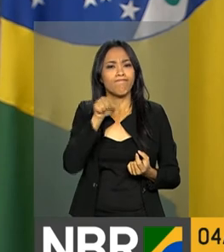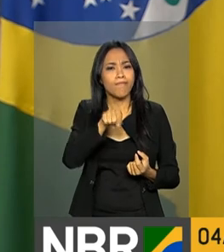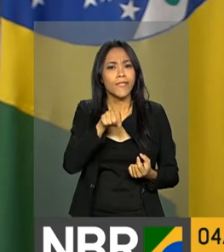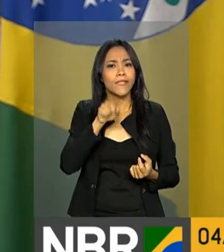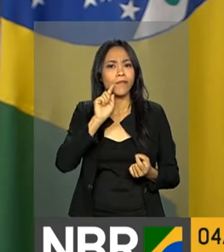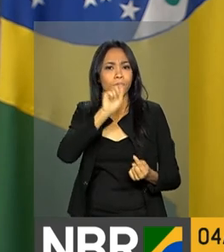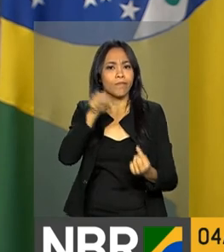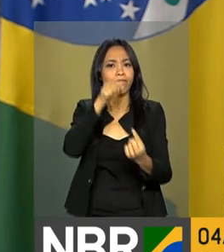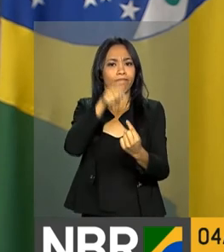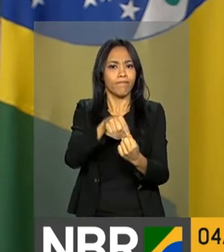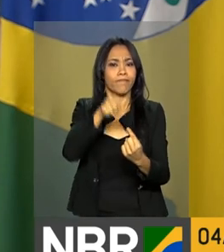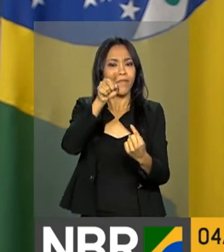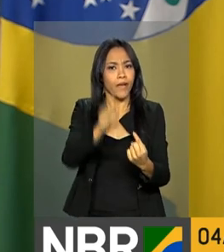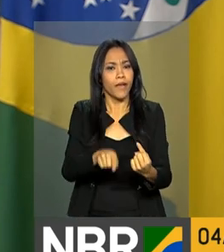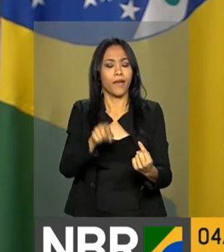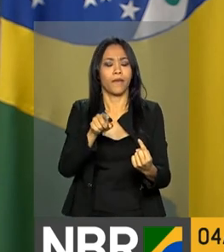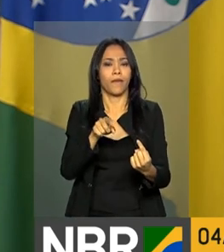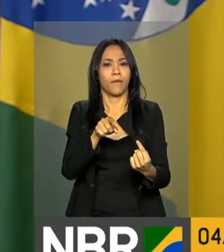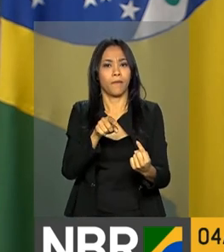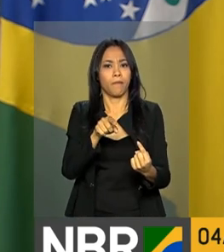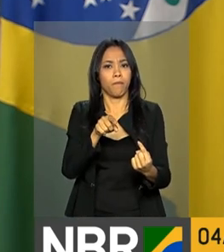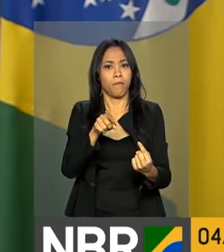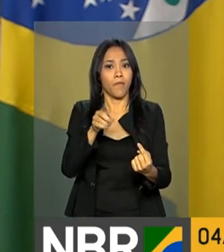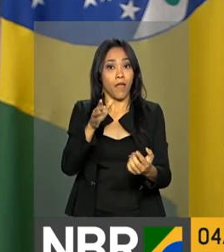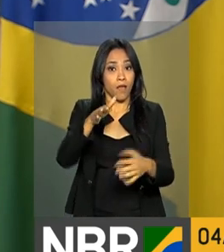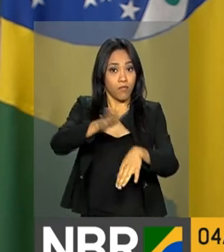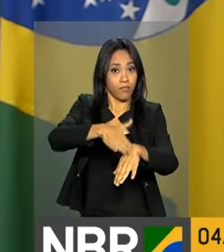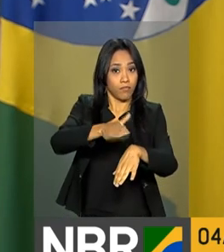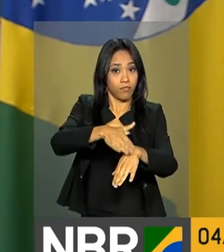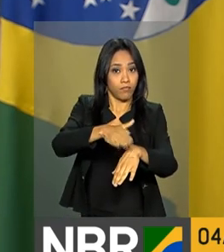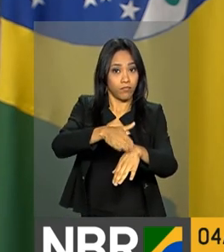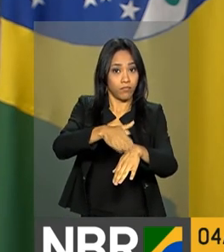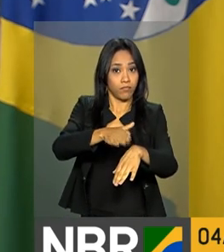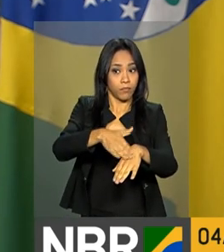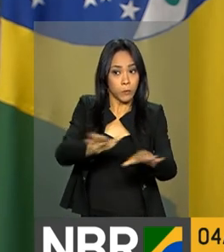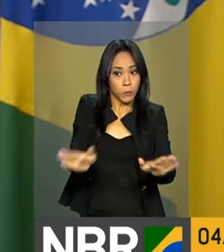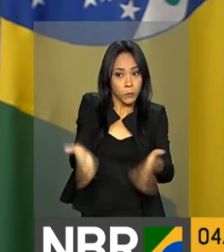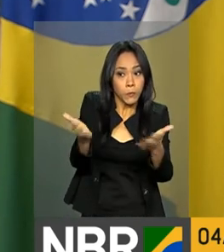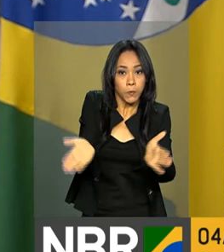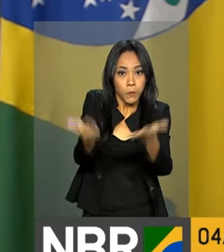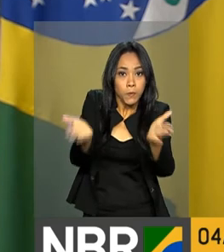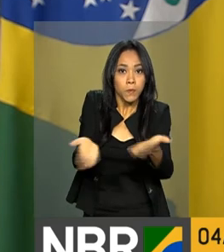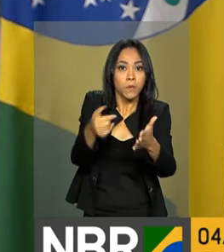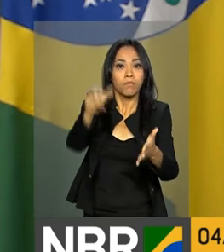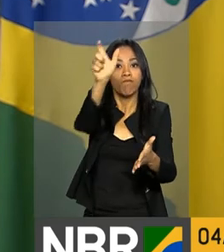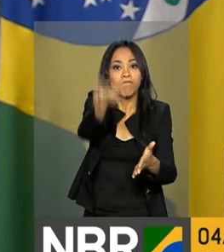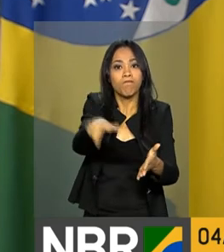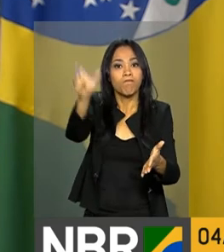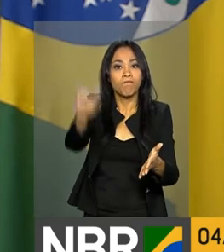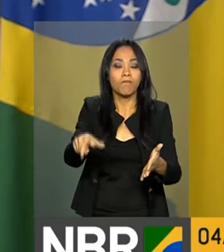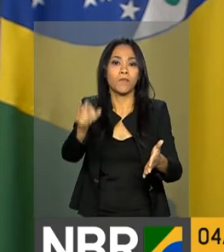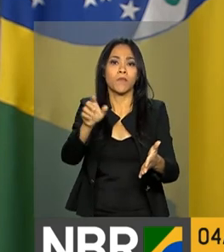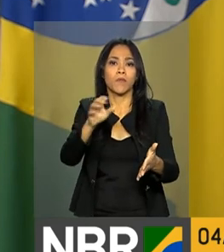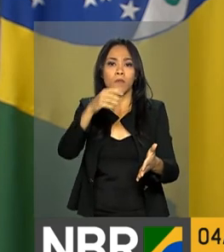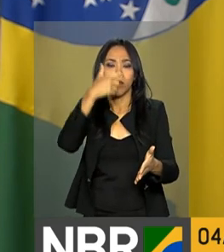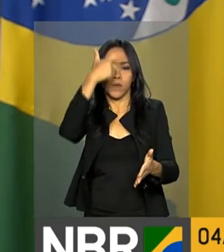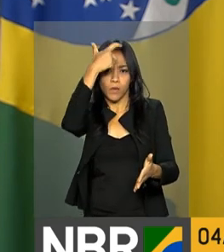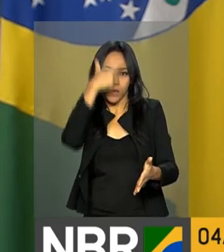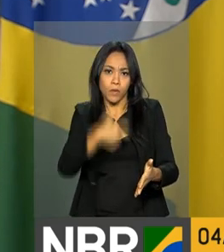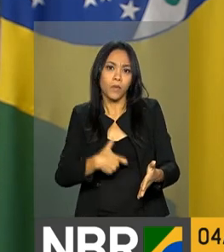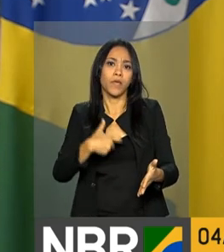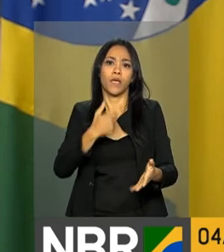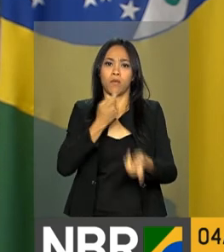visa ao micro ou a fazer já a fazer nascer o micro empresário